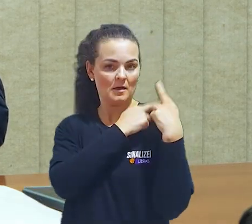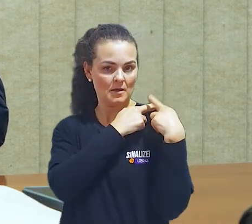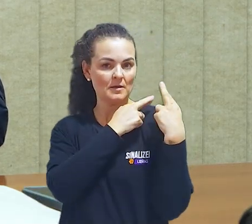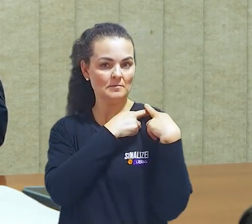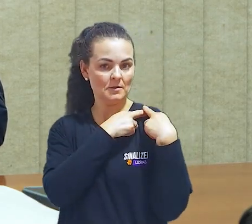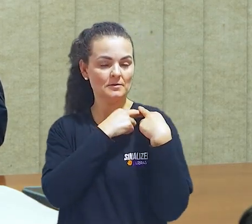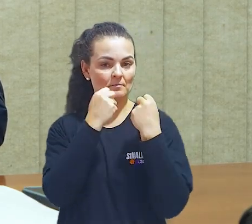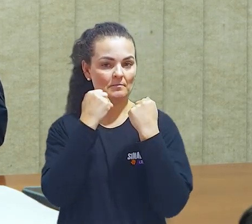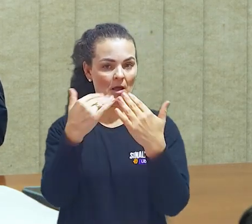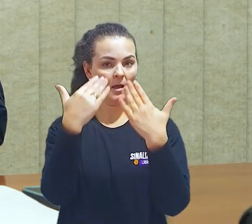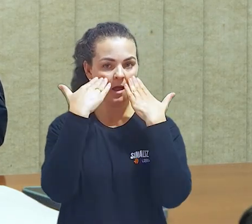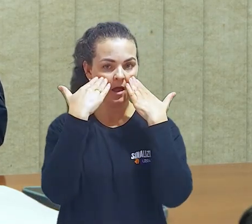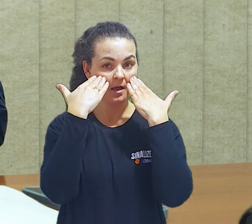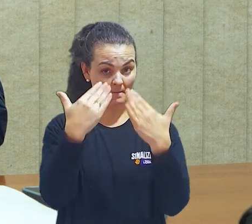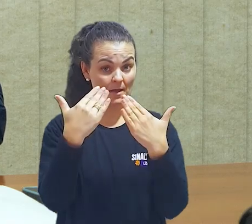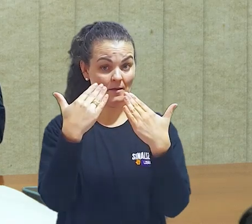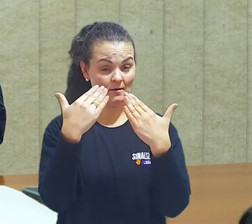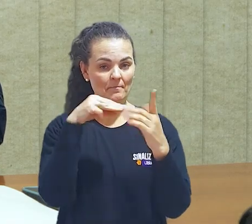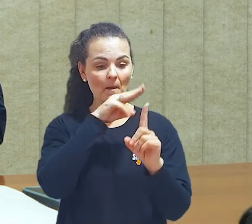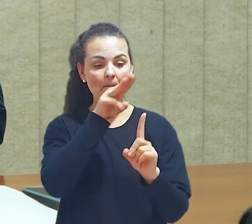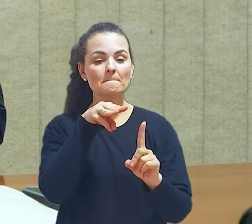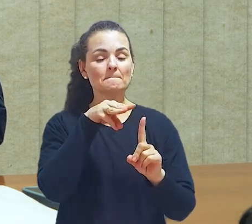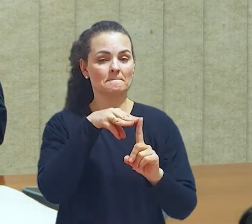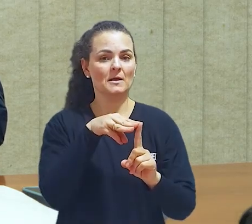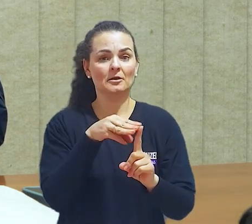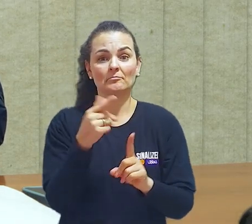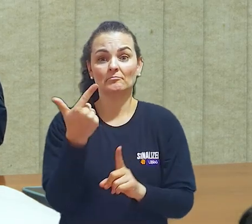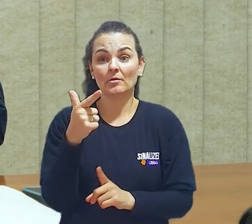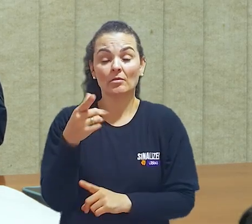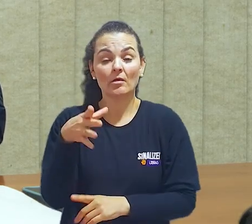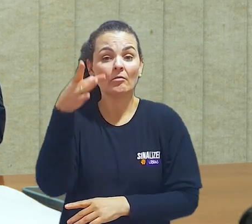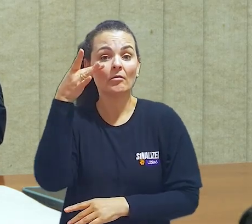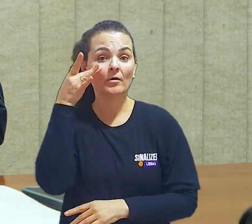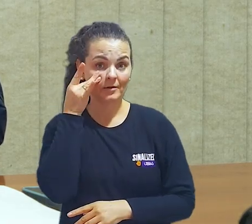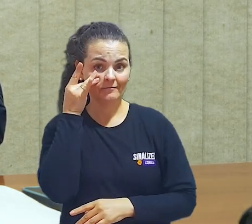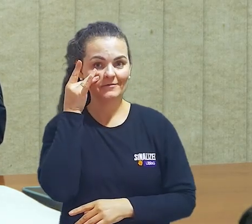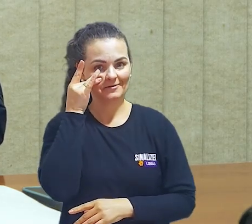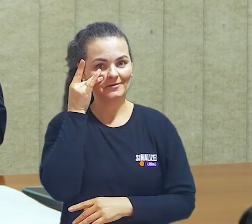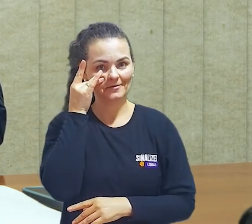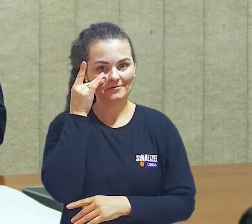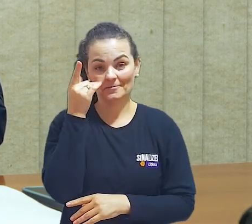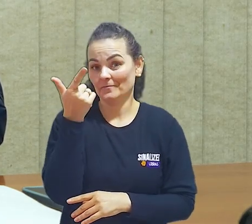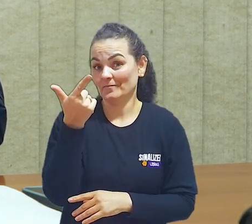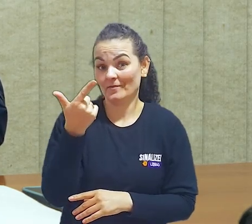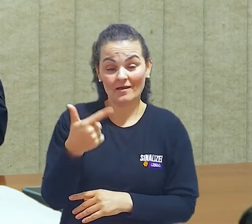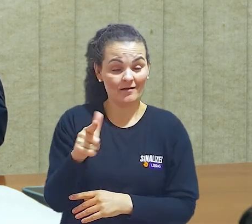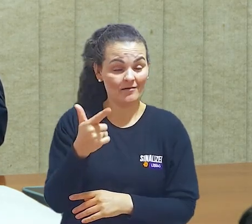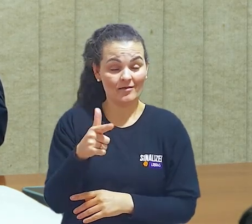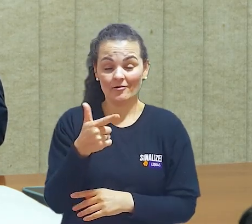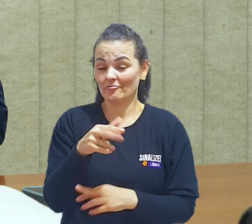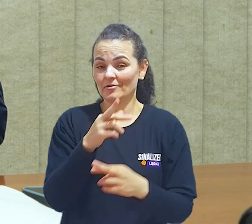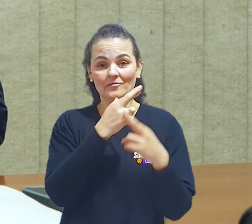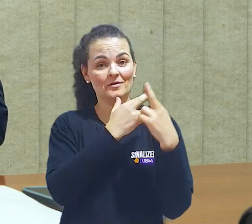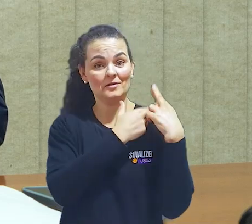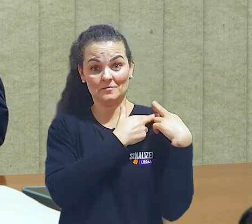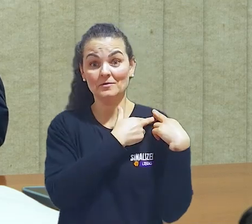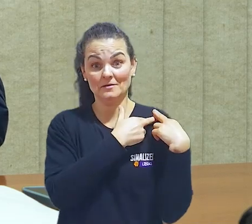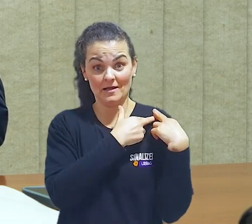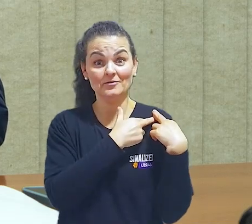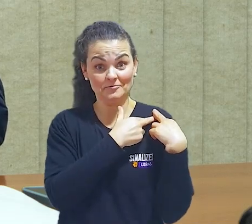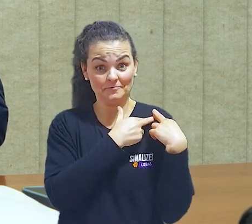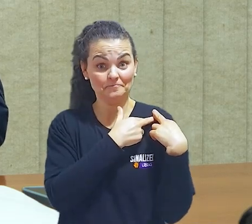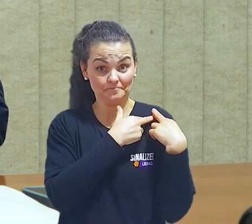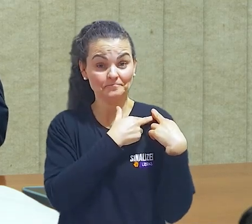na audiência de metas fiscais não estava presente, desrespeitando a lei de responsabilidade fiscal. E por desrespeitar